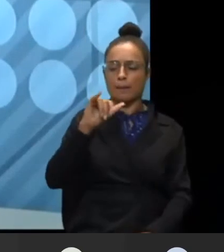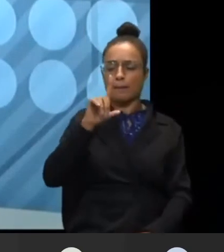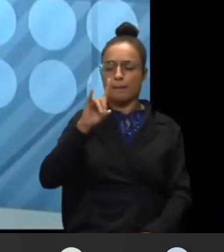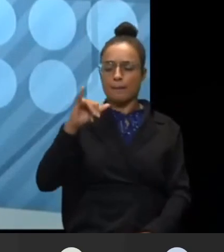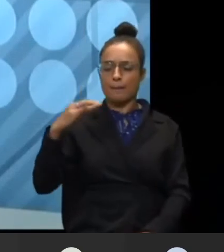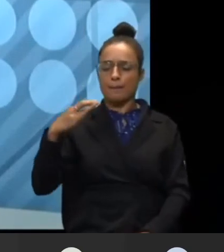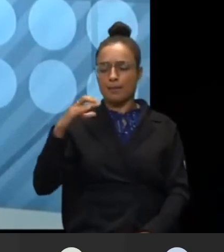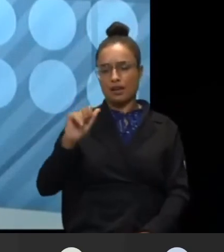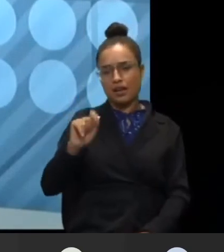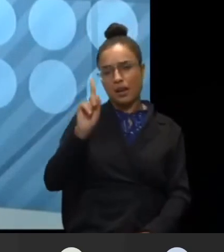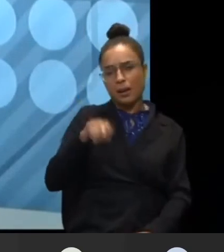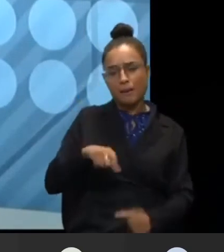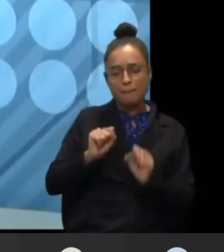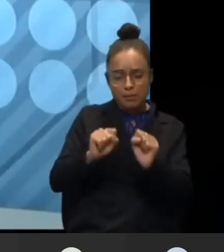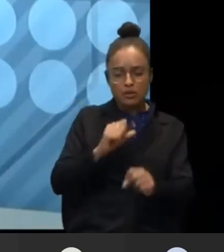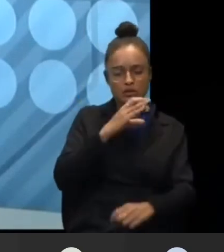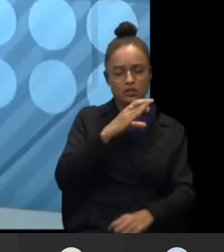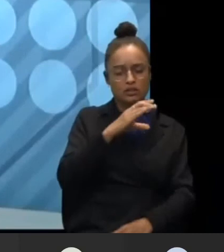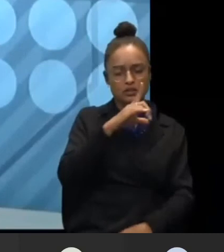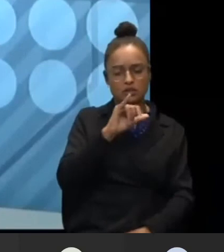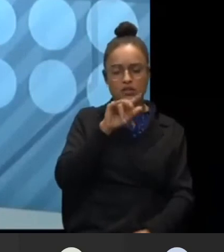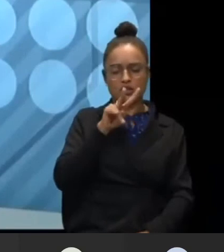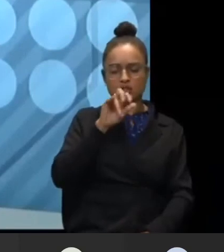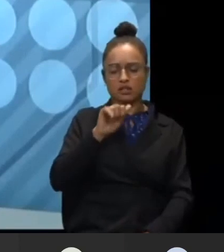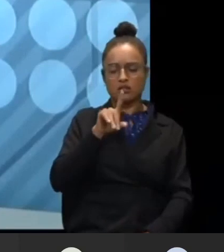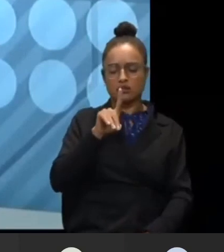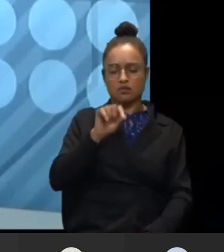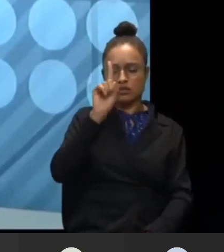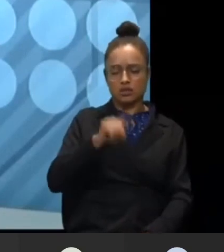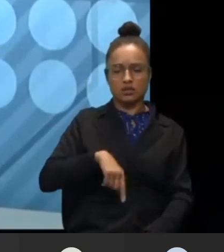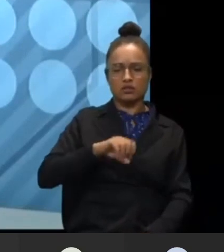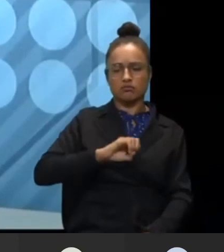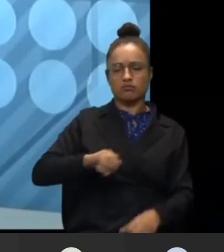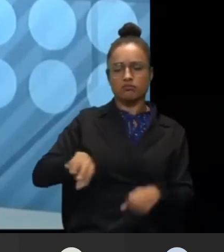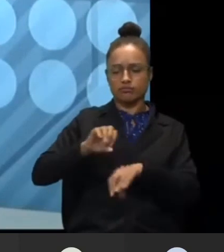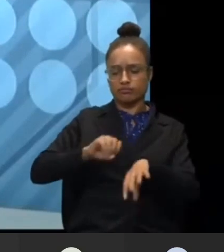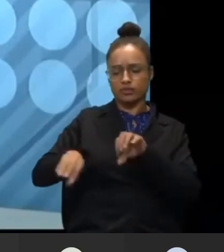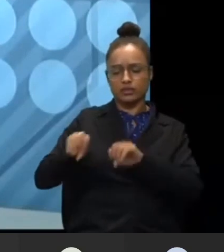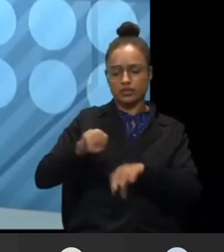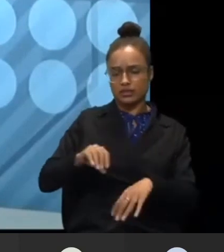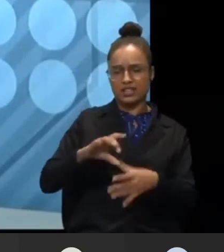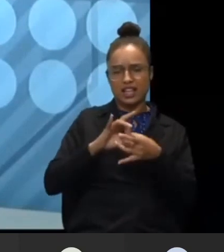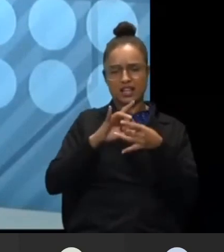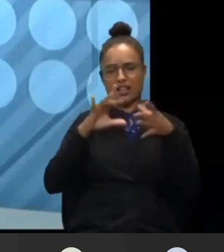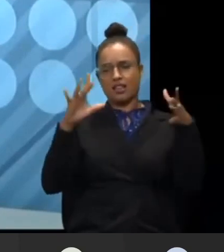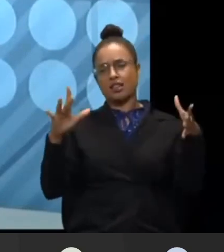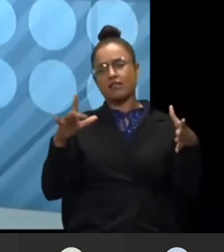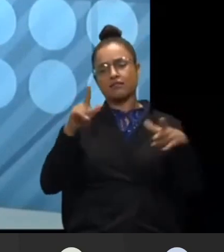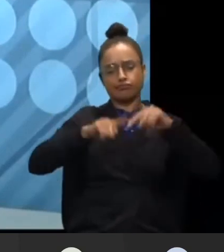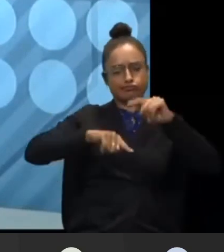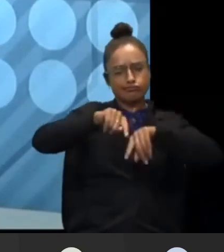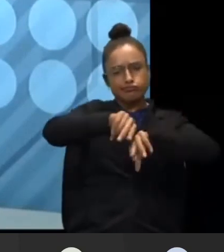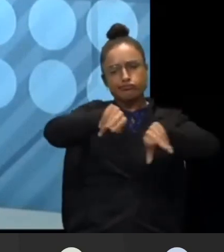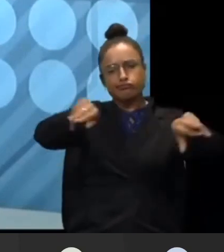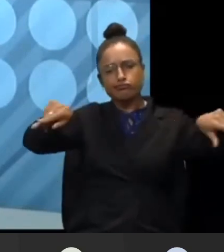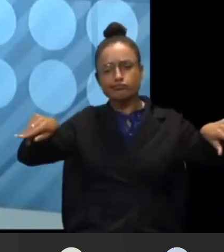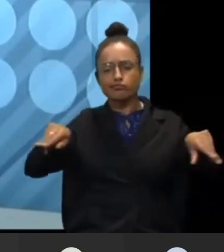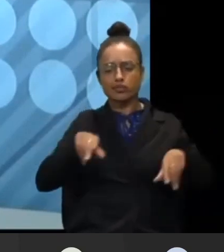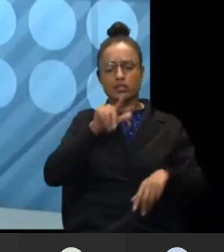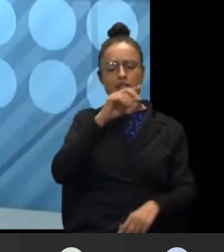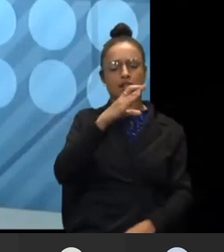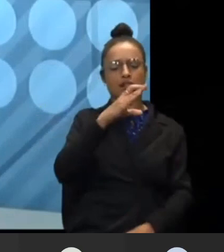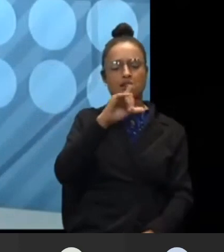clivados, essa ligação pode ser clivada, liberando ácidos graxos livres por diversos fatores, pode favorecer